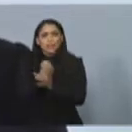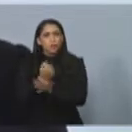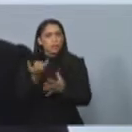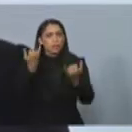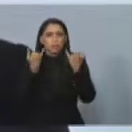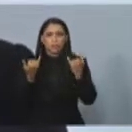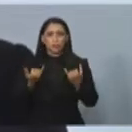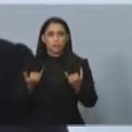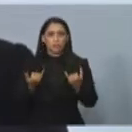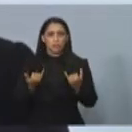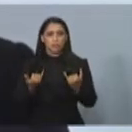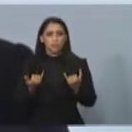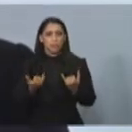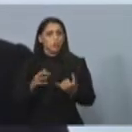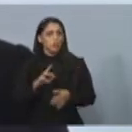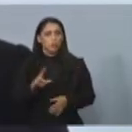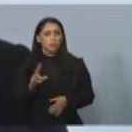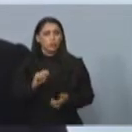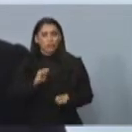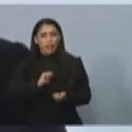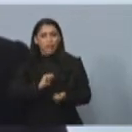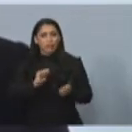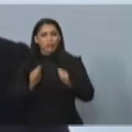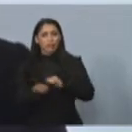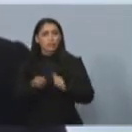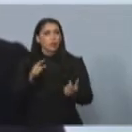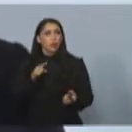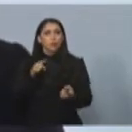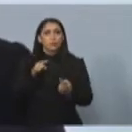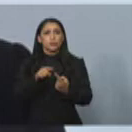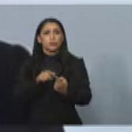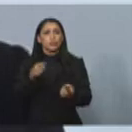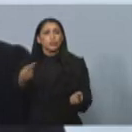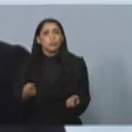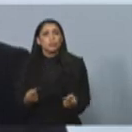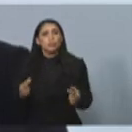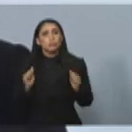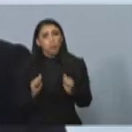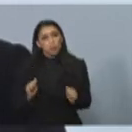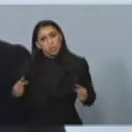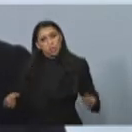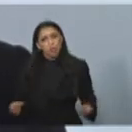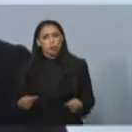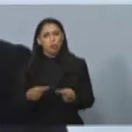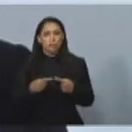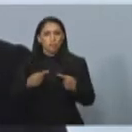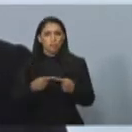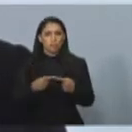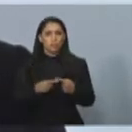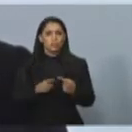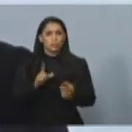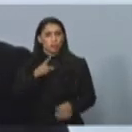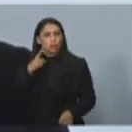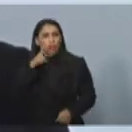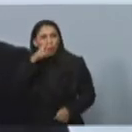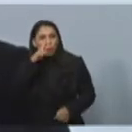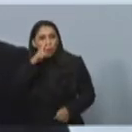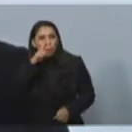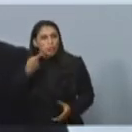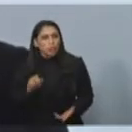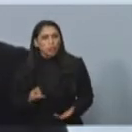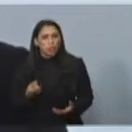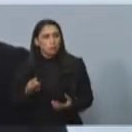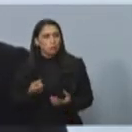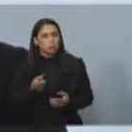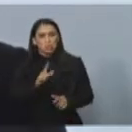ignora qualquer tipo de verificação de adequação entre finalidades compatíveis, ignora qualquer tipo de avaliação de risco e ignora deveres